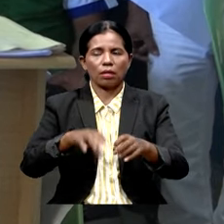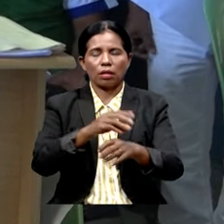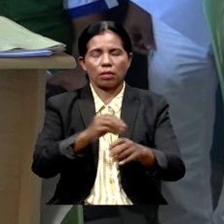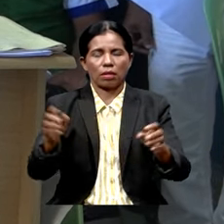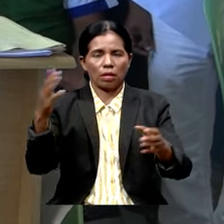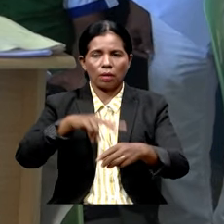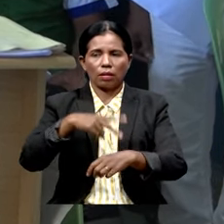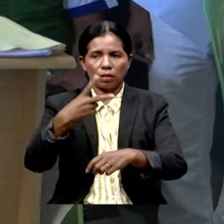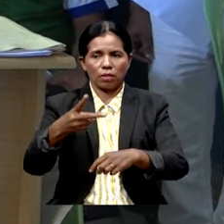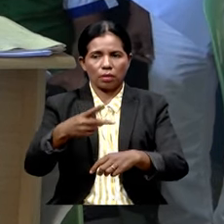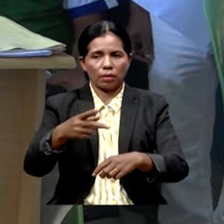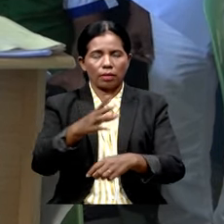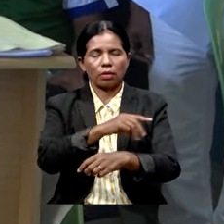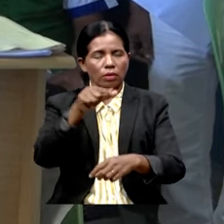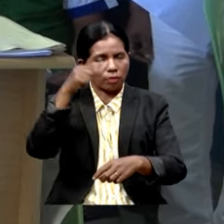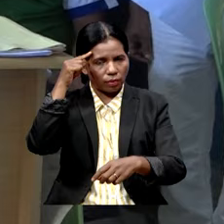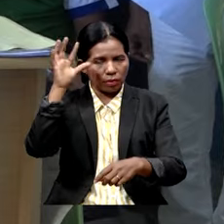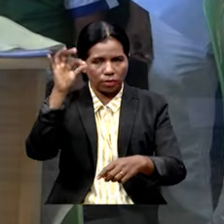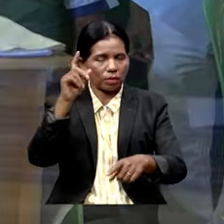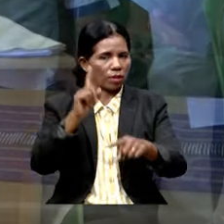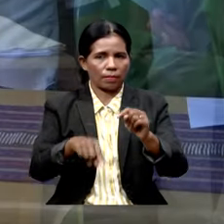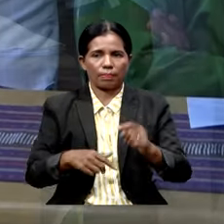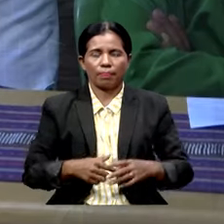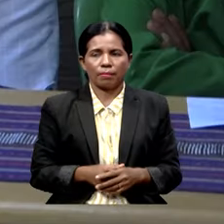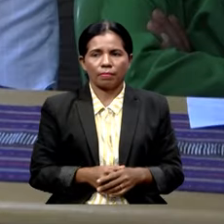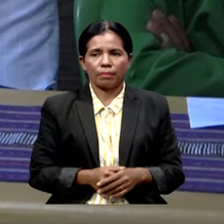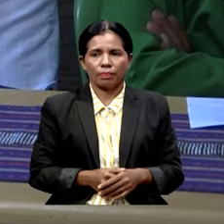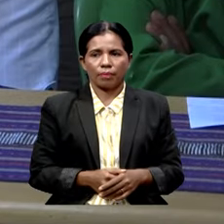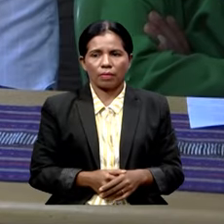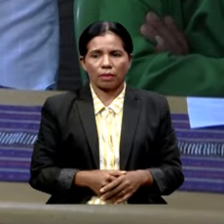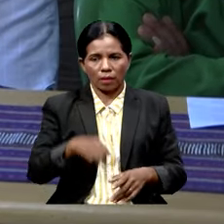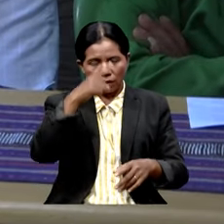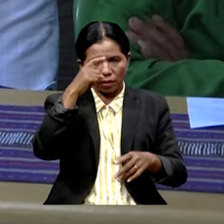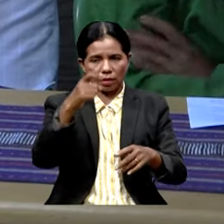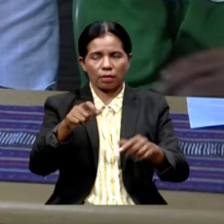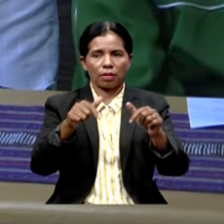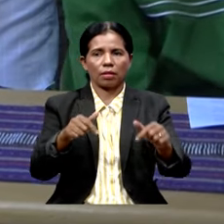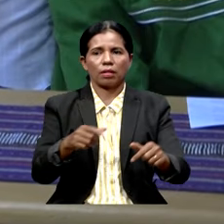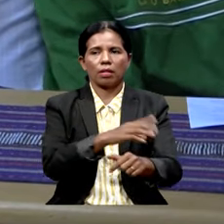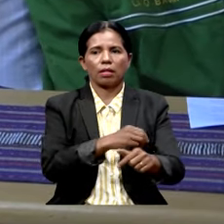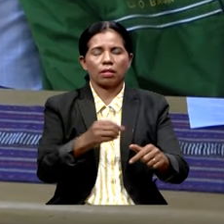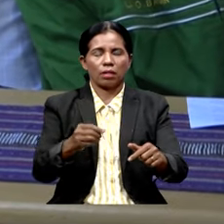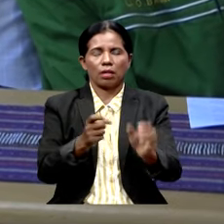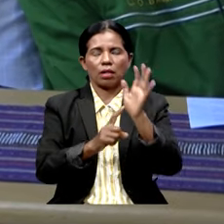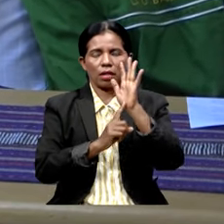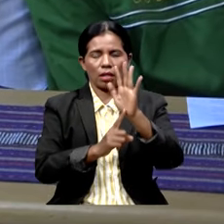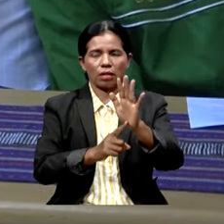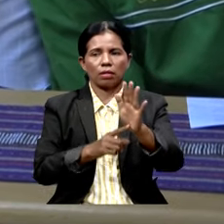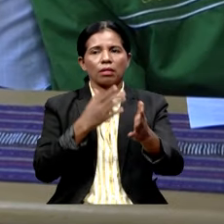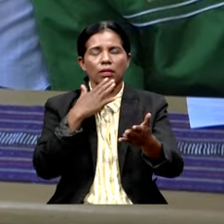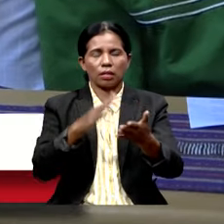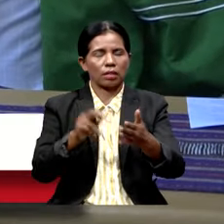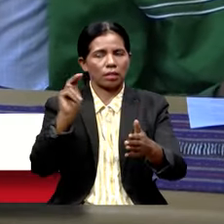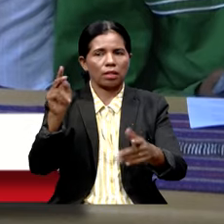imagem, governo da CIA. Né, labelo. Tamba ato de né, ato de difamação. Nia